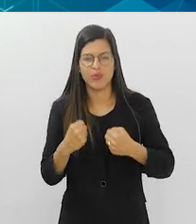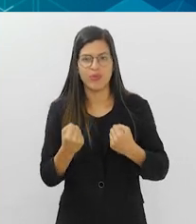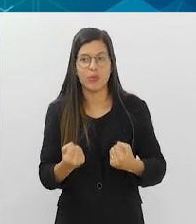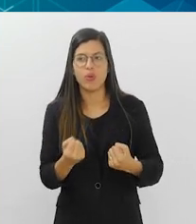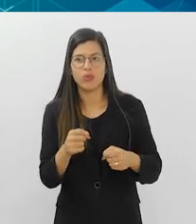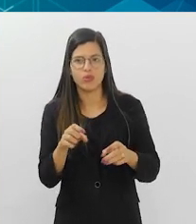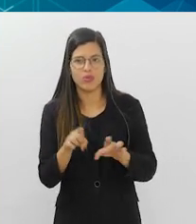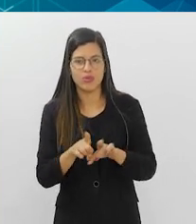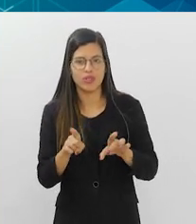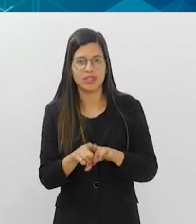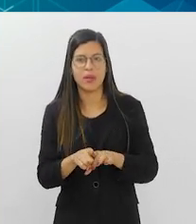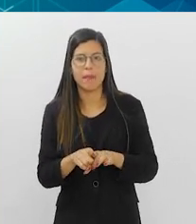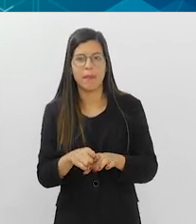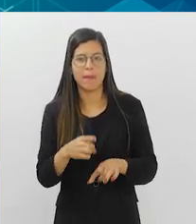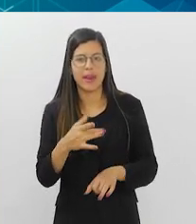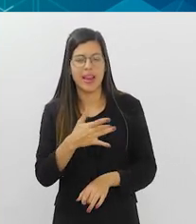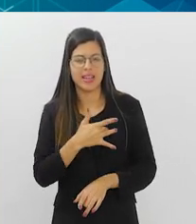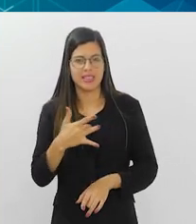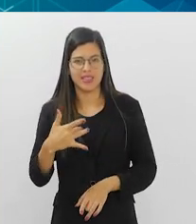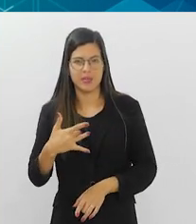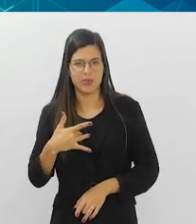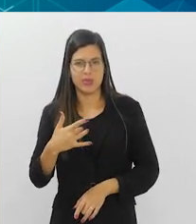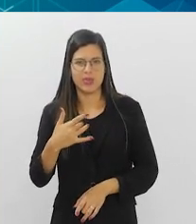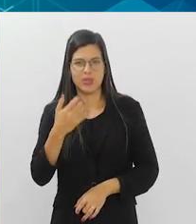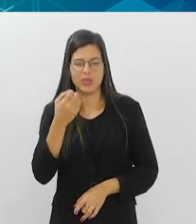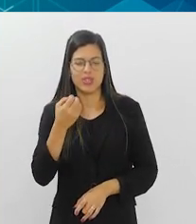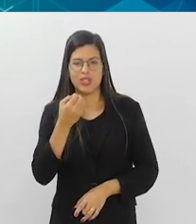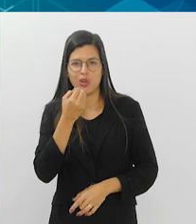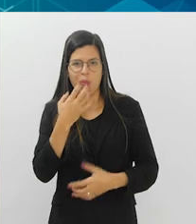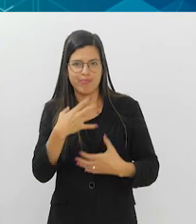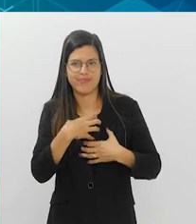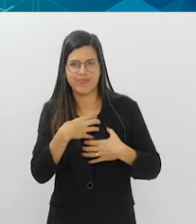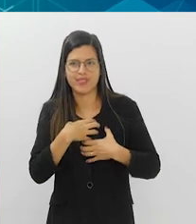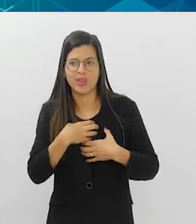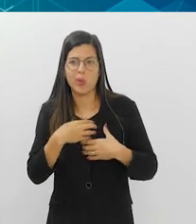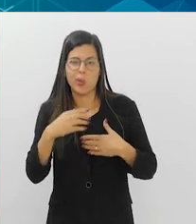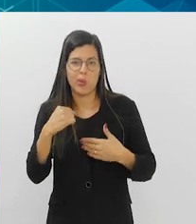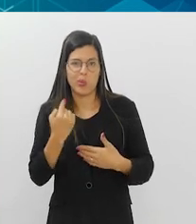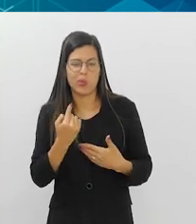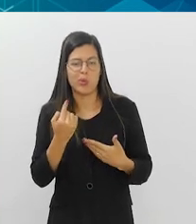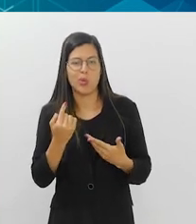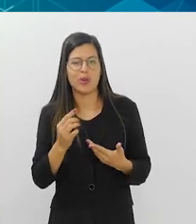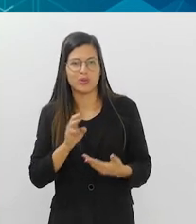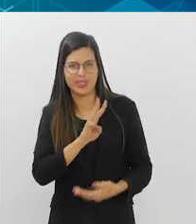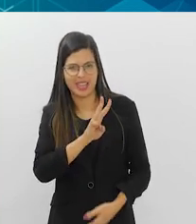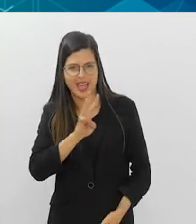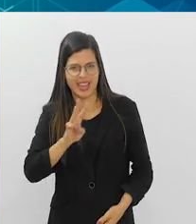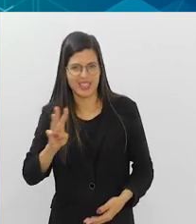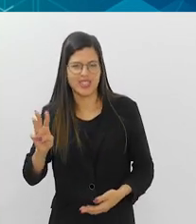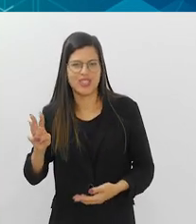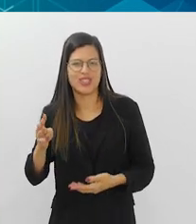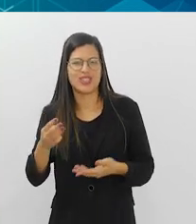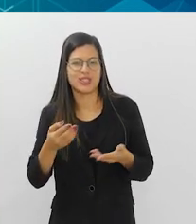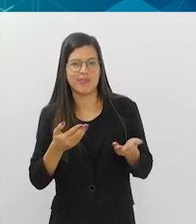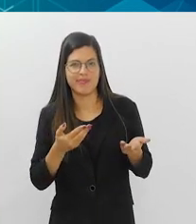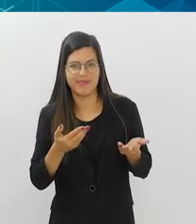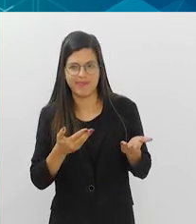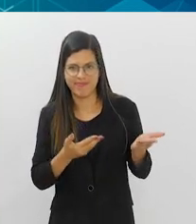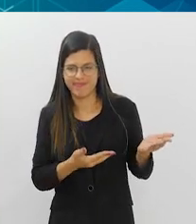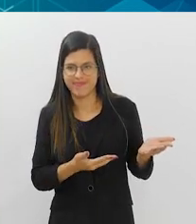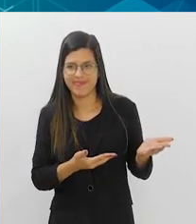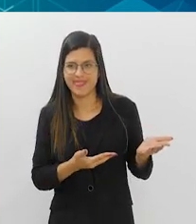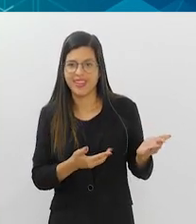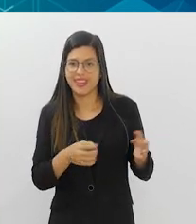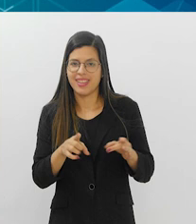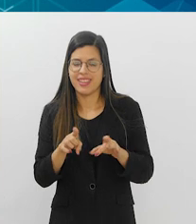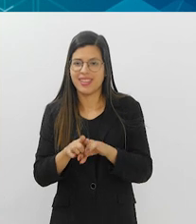engajamento, enquanto aumenta também o bem-estar e a saúde dos colaboradores. Então, o nosso site fortheweekbrasil.com, as